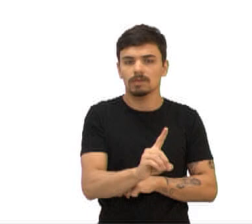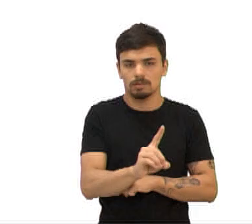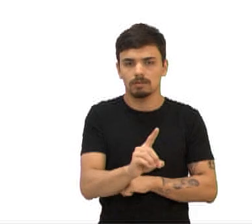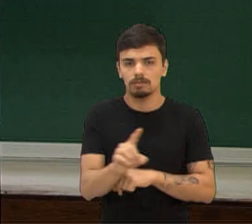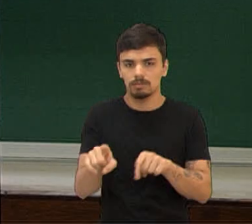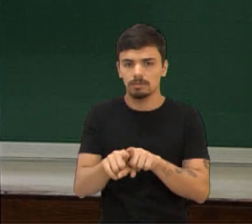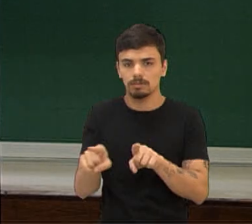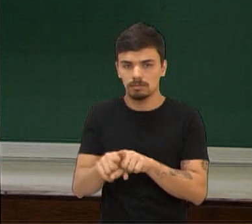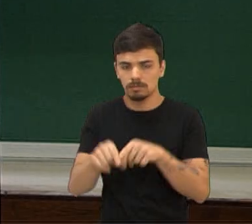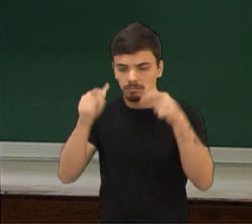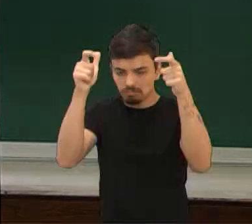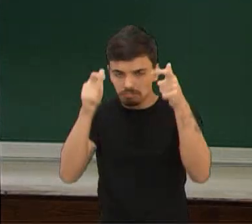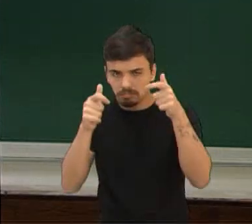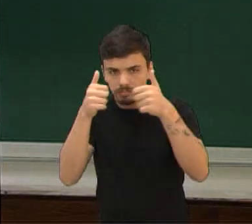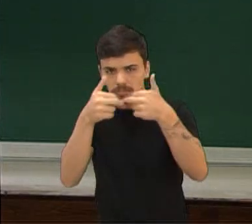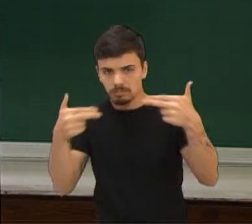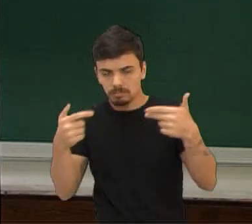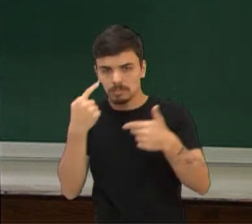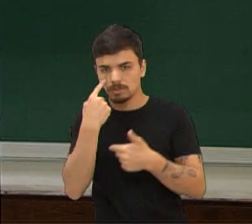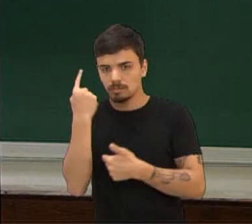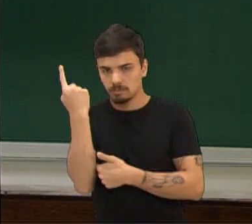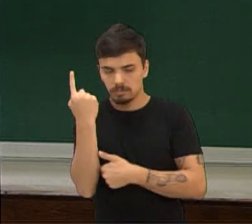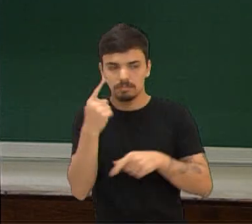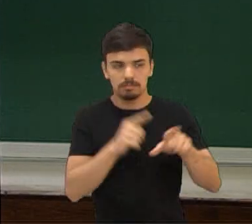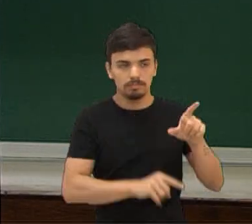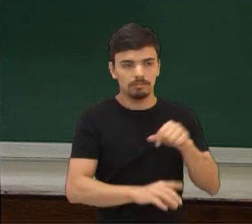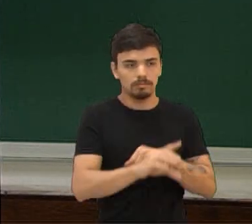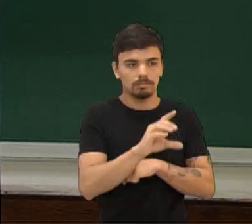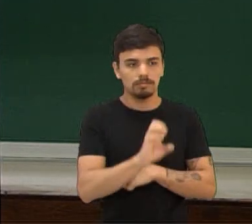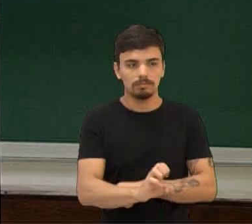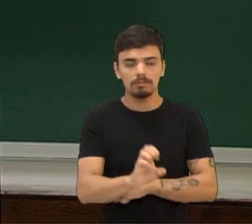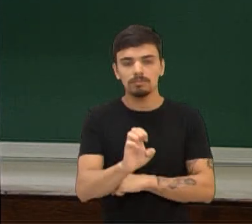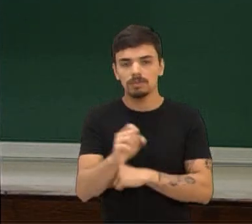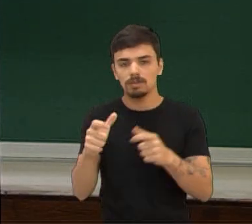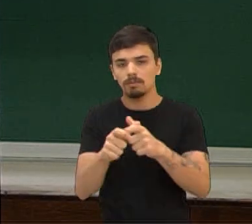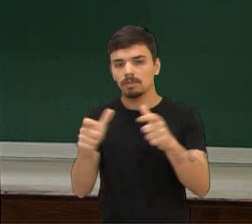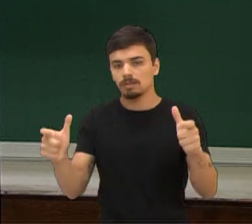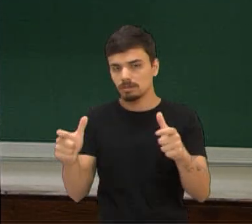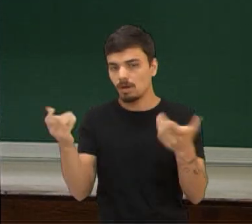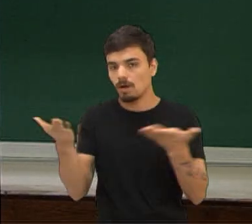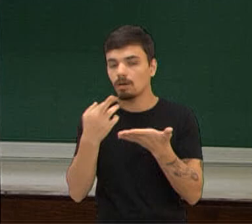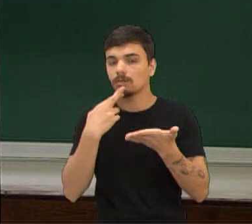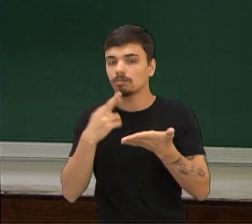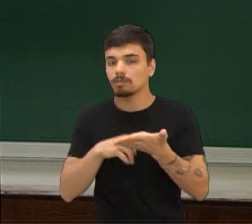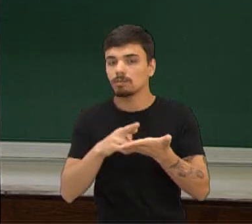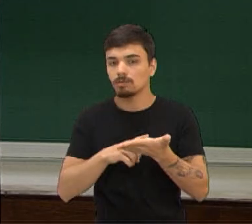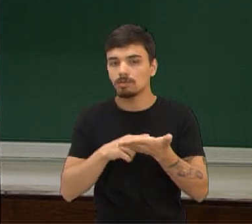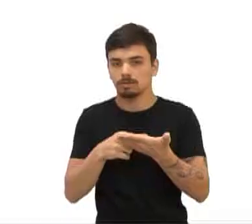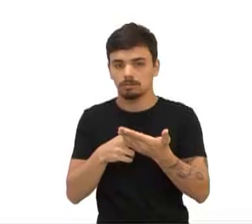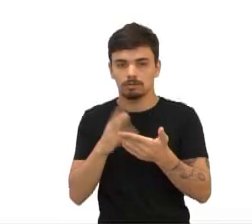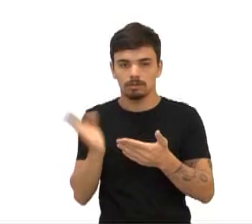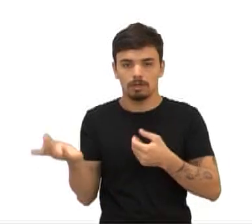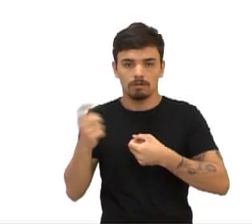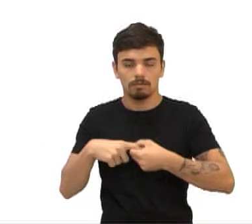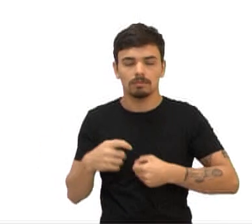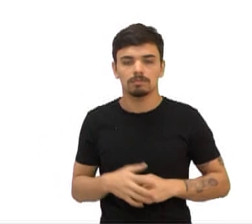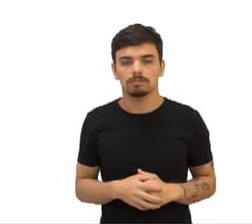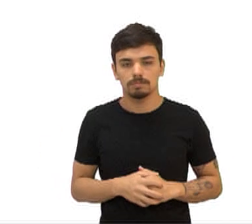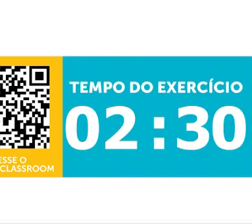eleitorado monarquista, ou E, ampliação da representação popular. Tempo lá para vocês responderem.